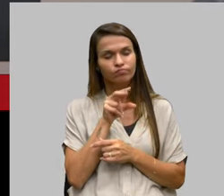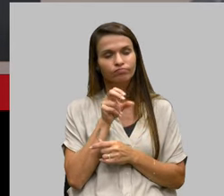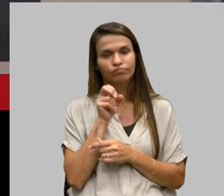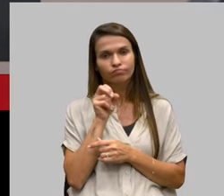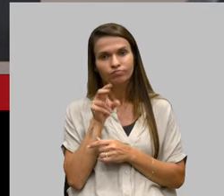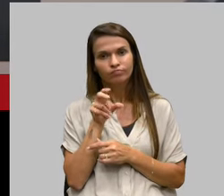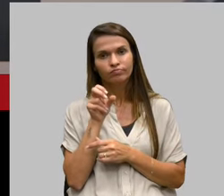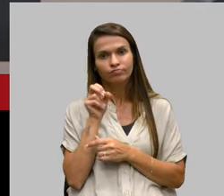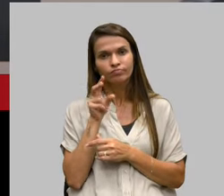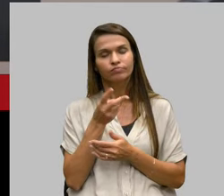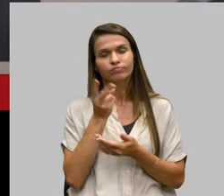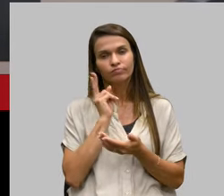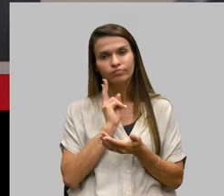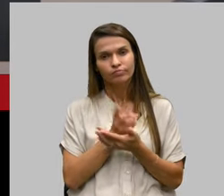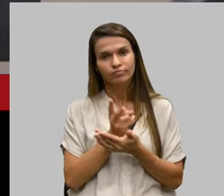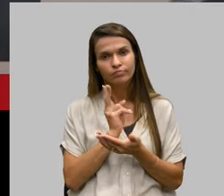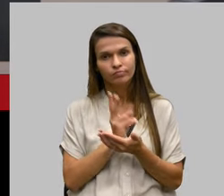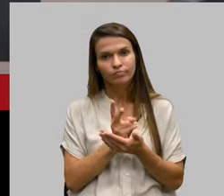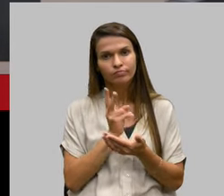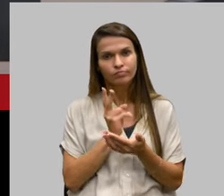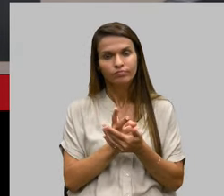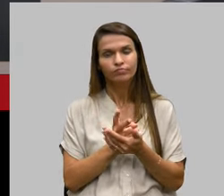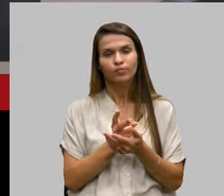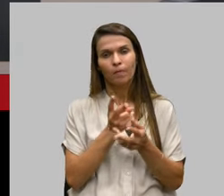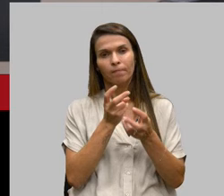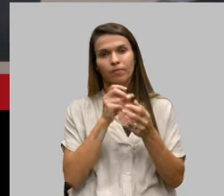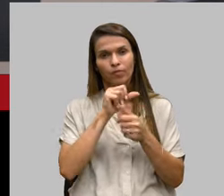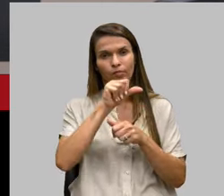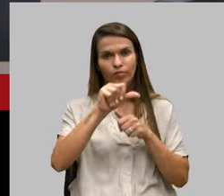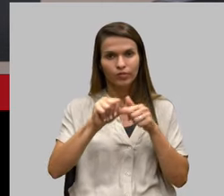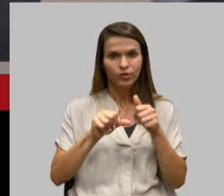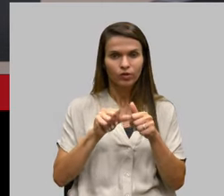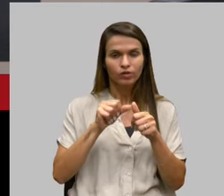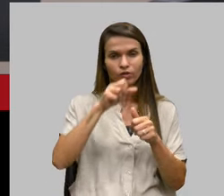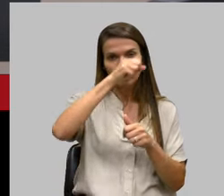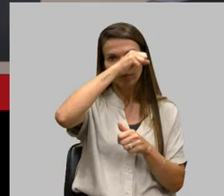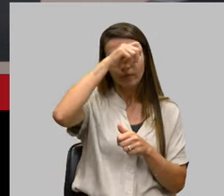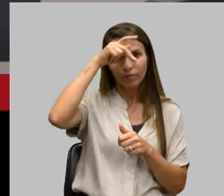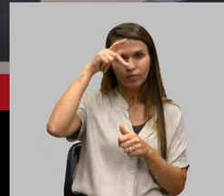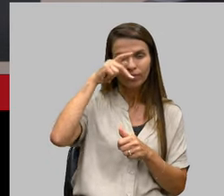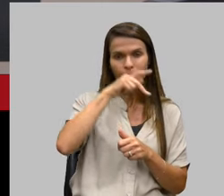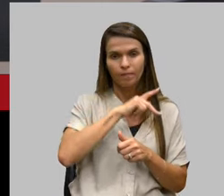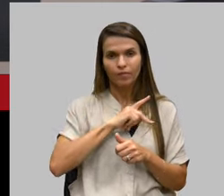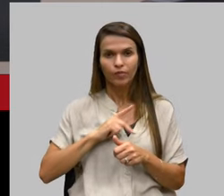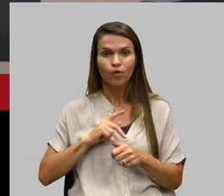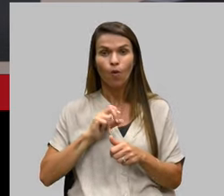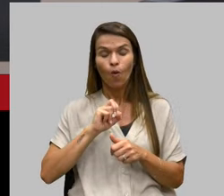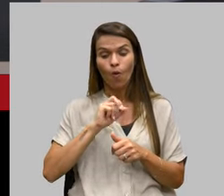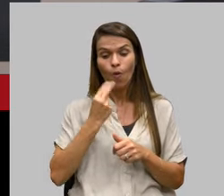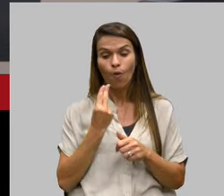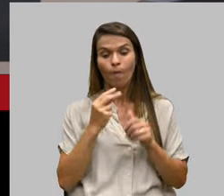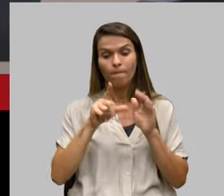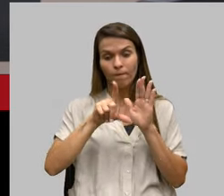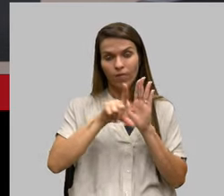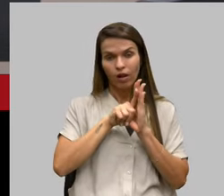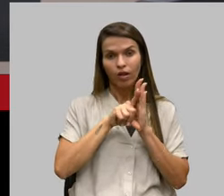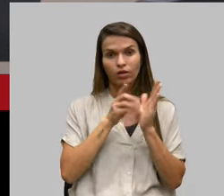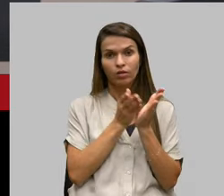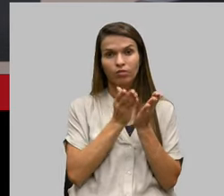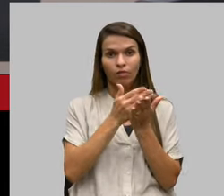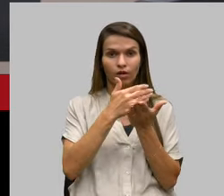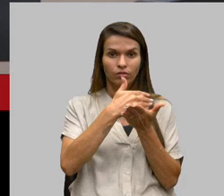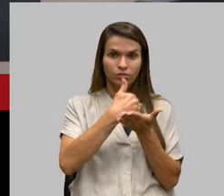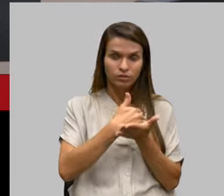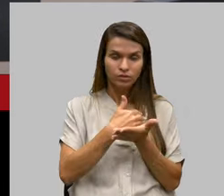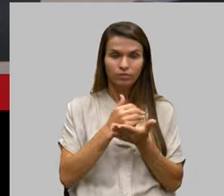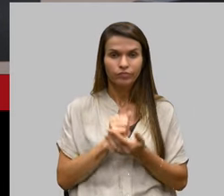a cada vez que muda eh entre um prefeito entre uma lei de parcelamento ou quando entra o governador entra uma